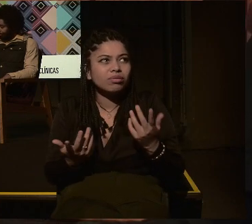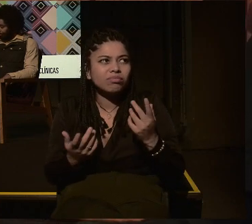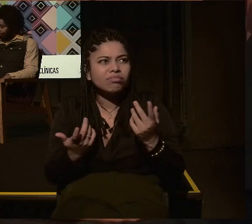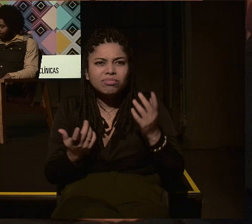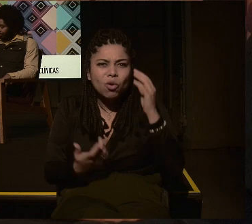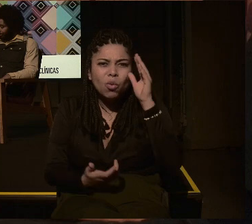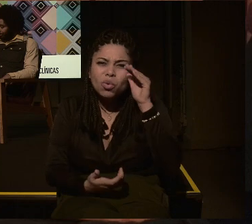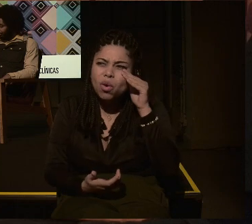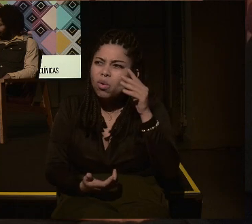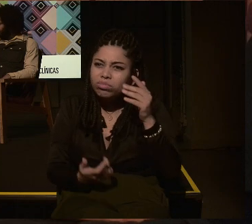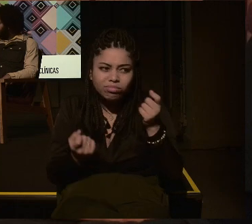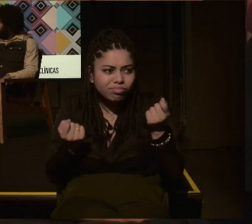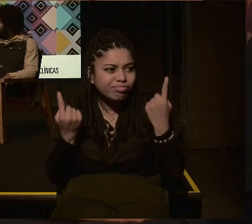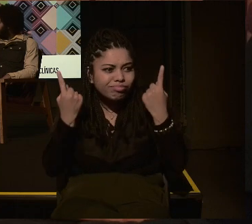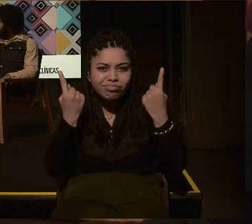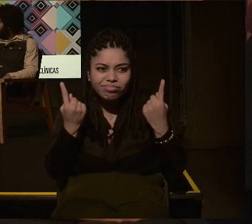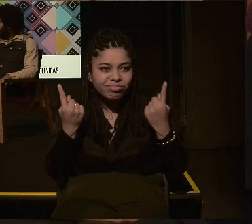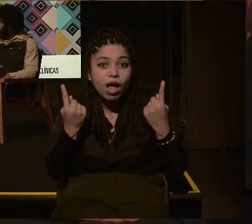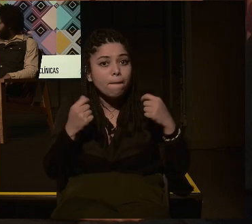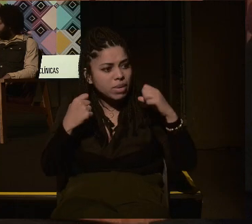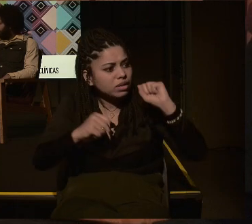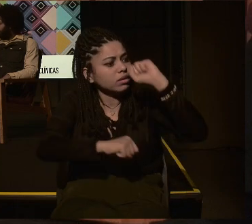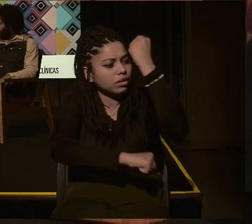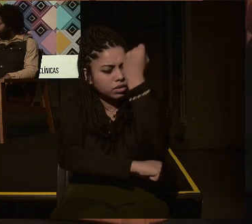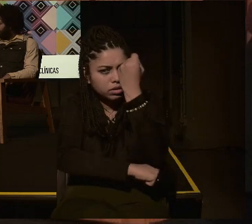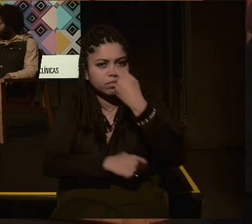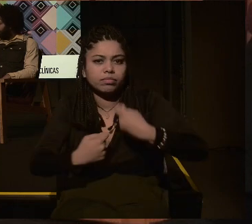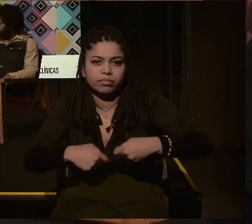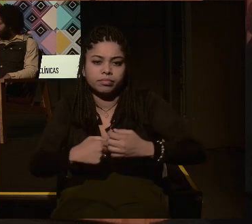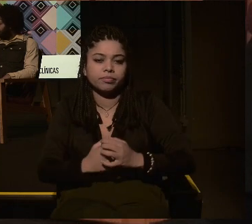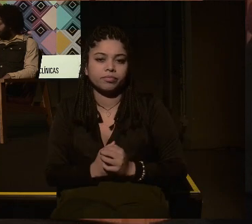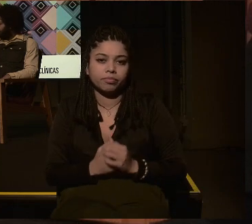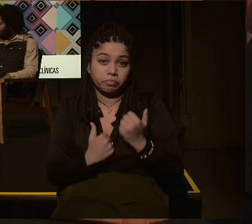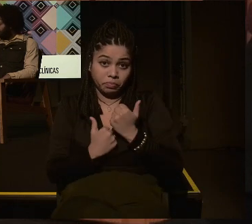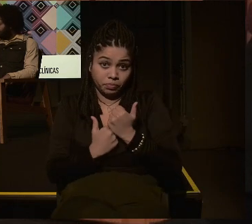né? A gente tem que existir.